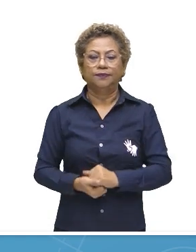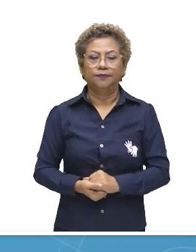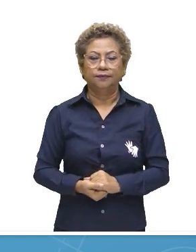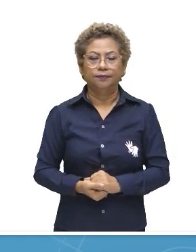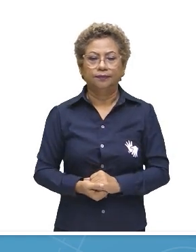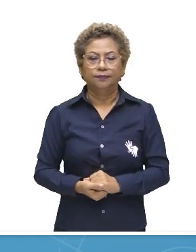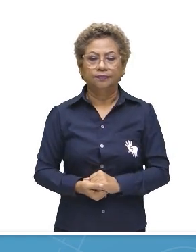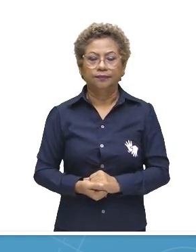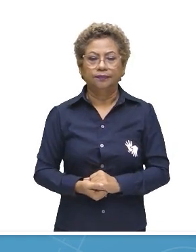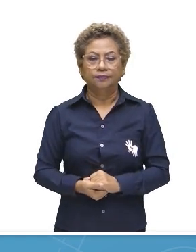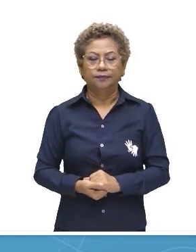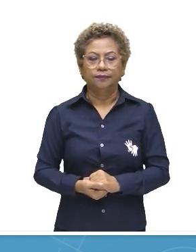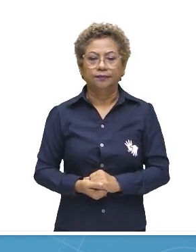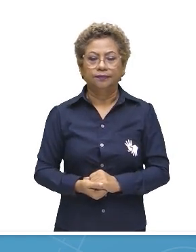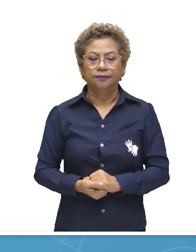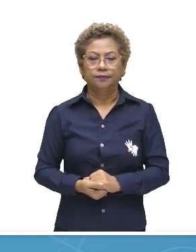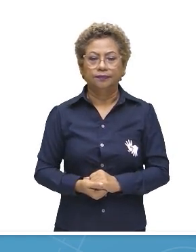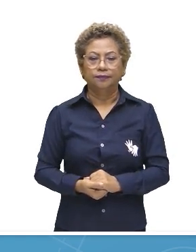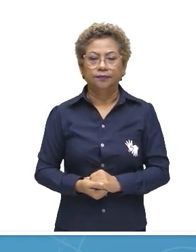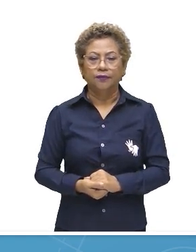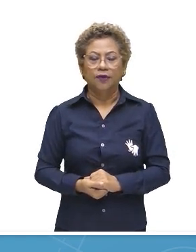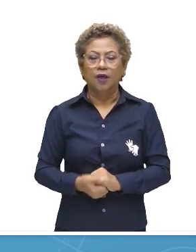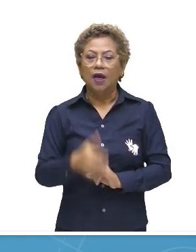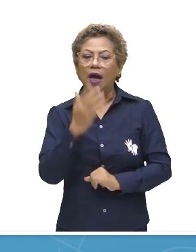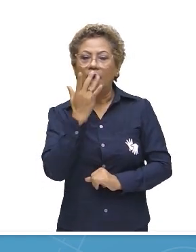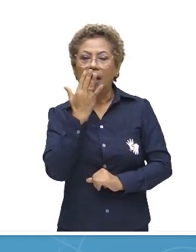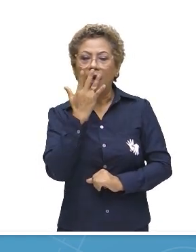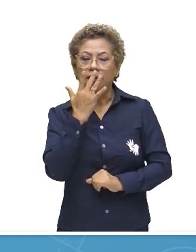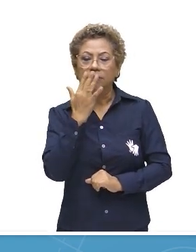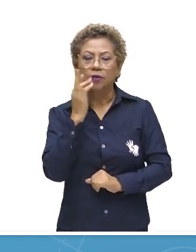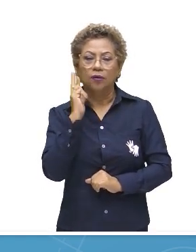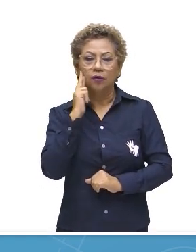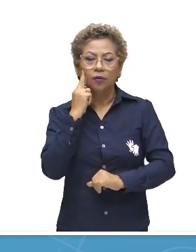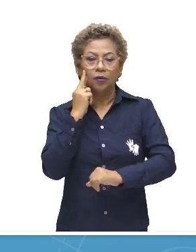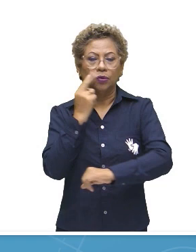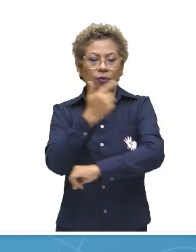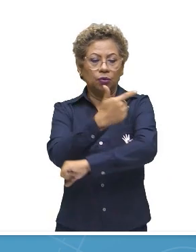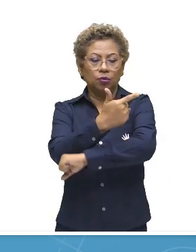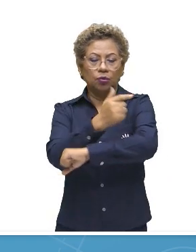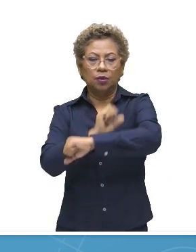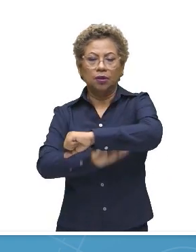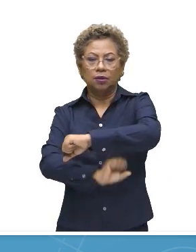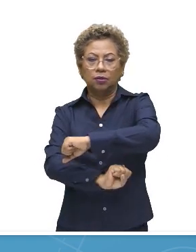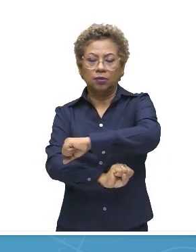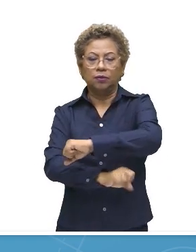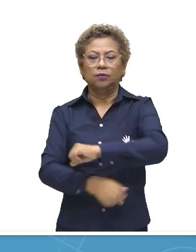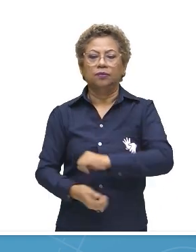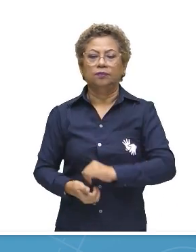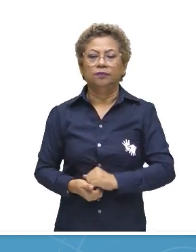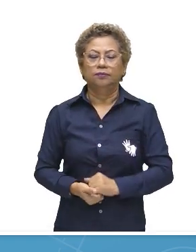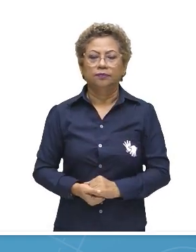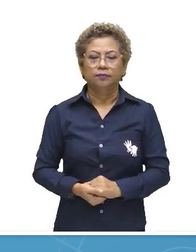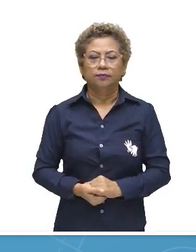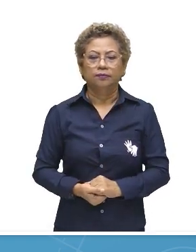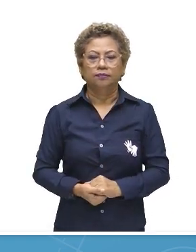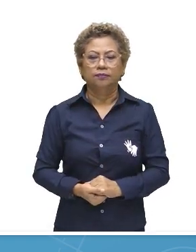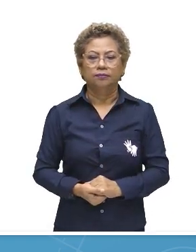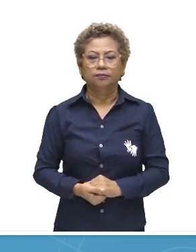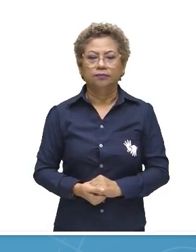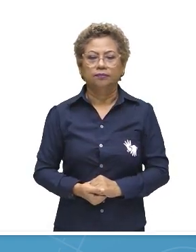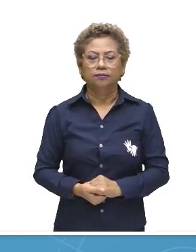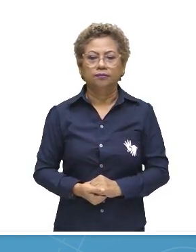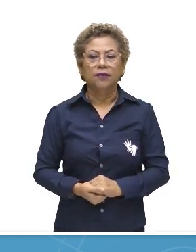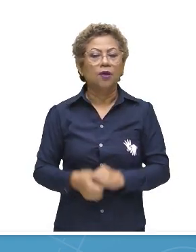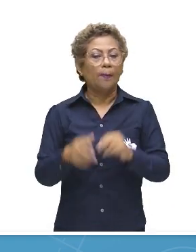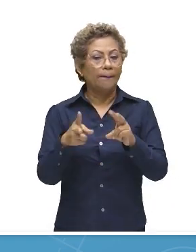Então, eu tenho aqui um total de 8, né? E dessas 8, apenas 2 estão pintadas de rosa. Então, percebam